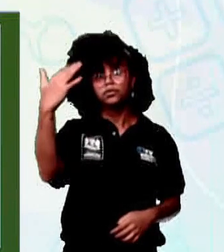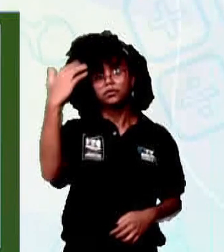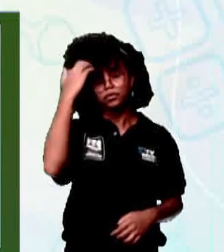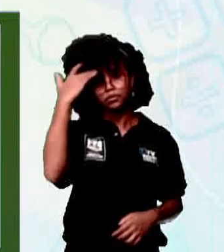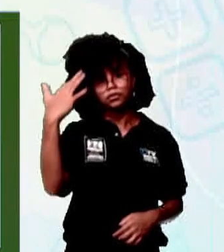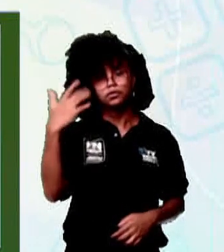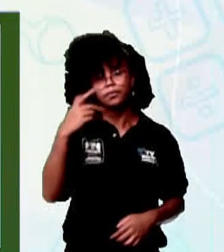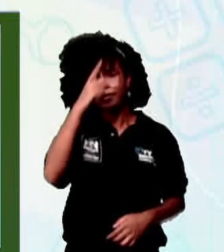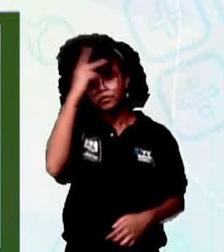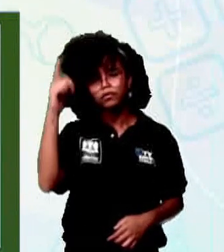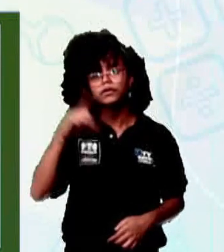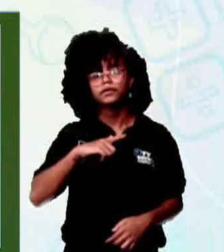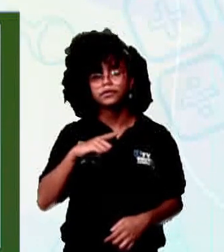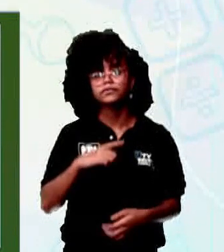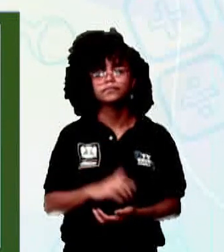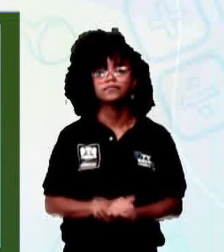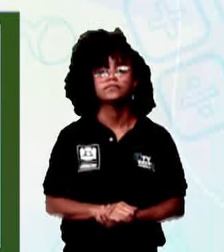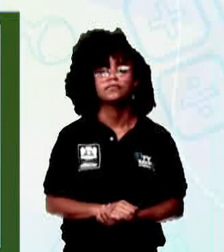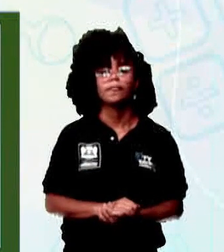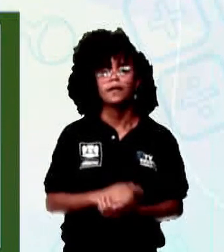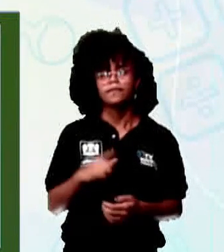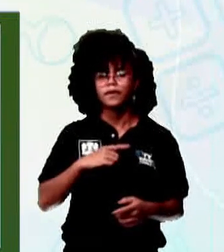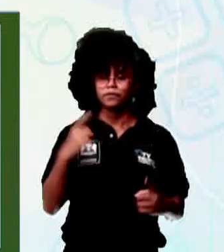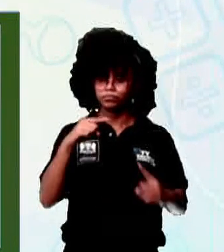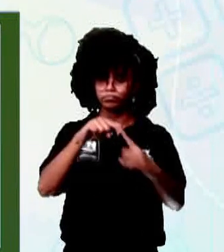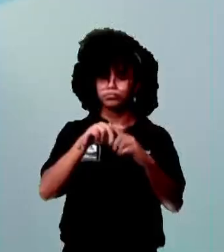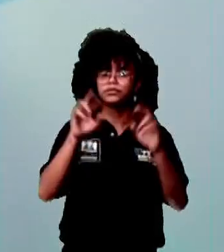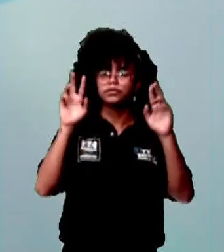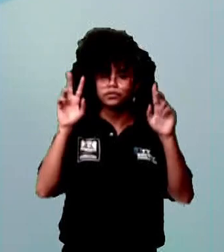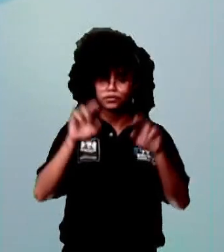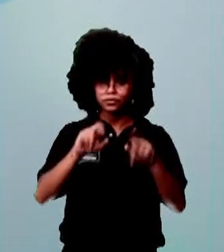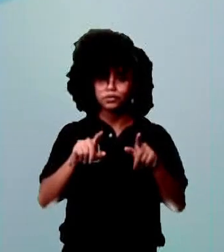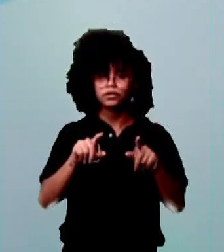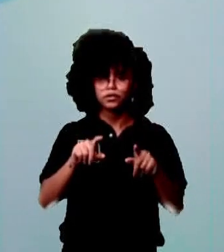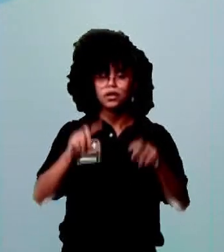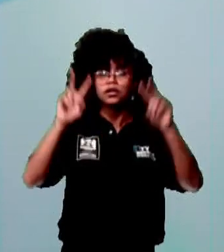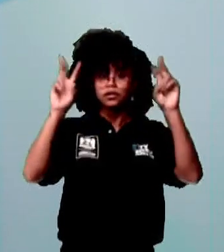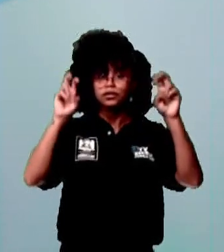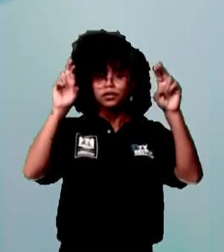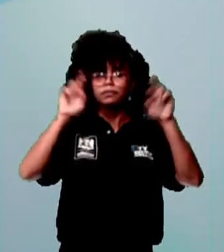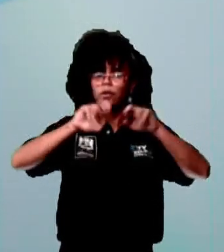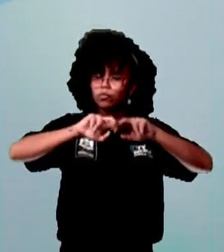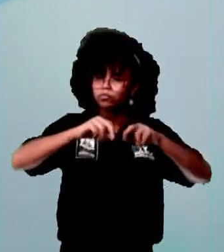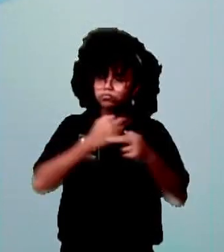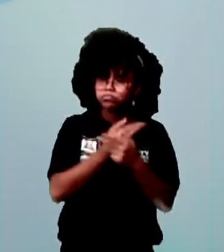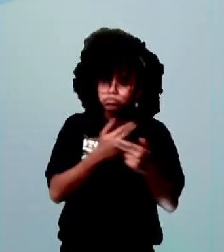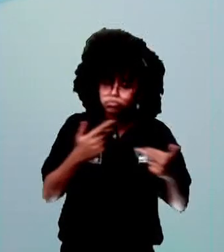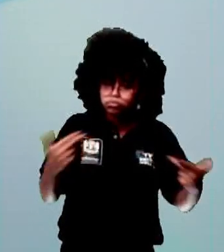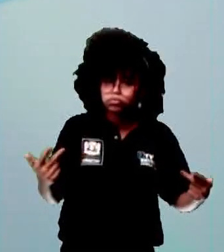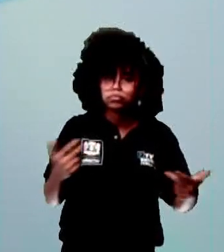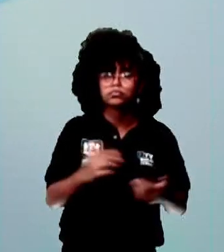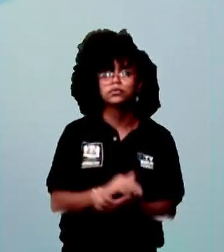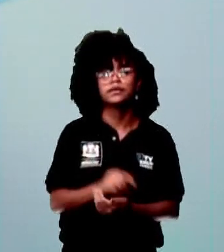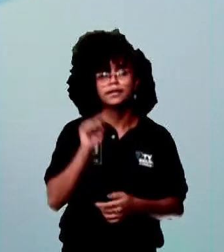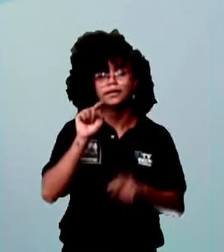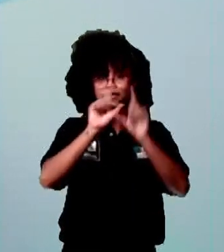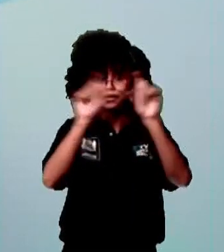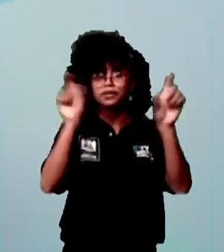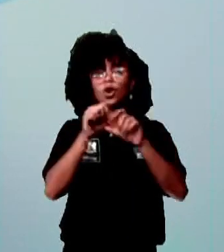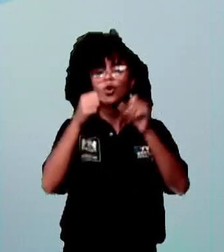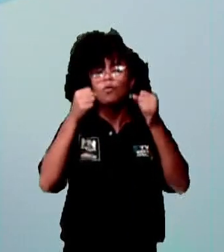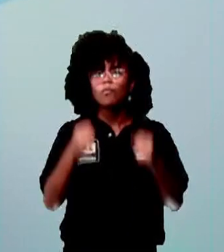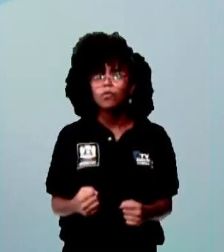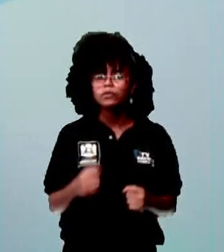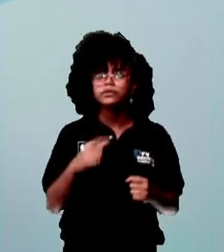temos aí finalidades diferentes e temas diversificados que essa tirinha ela pode